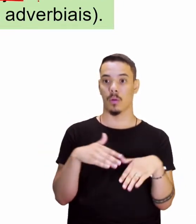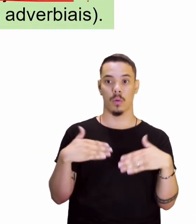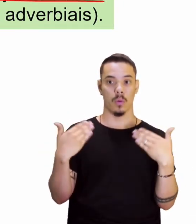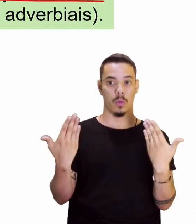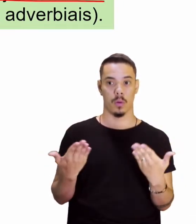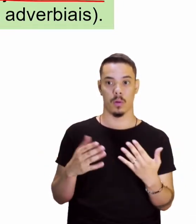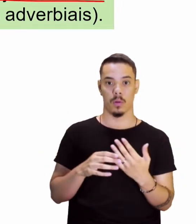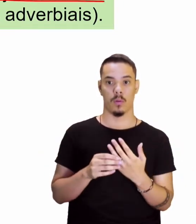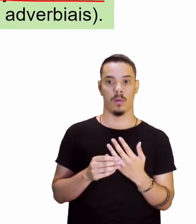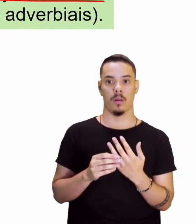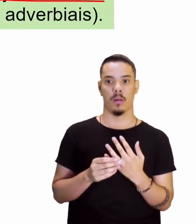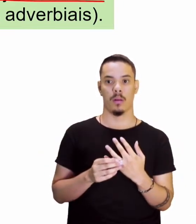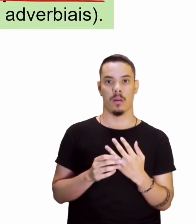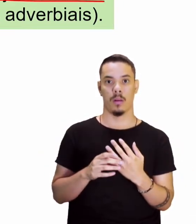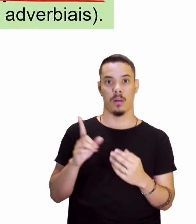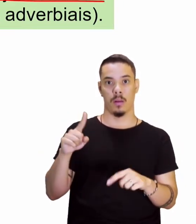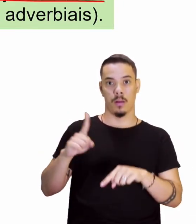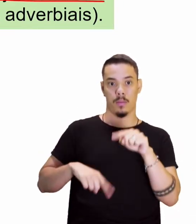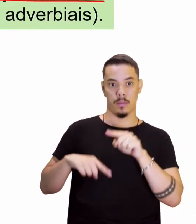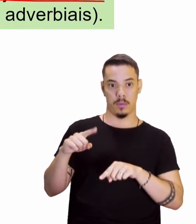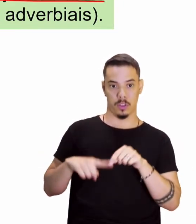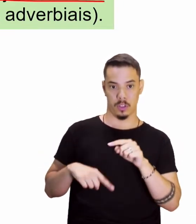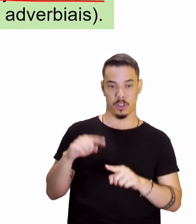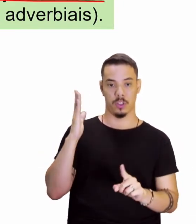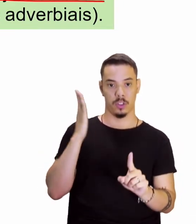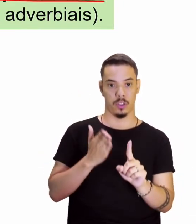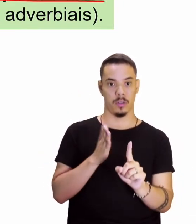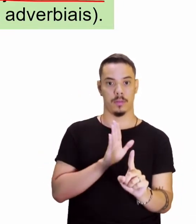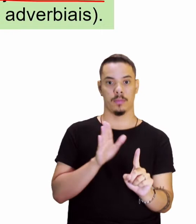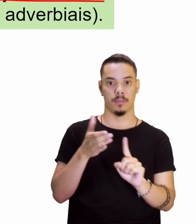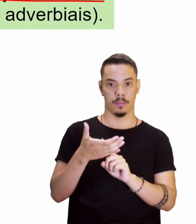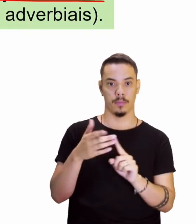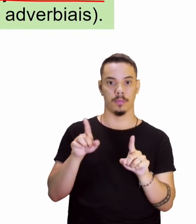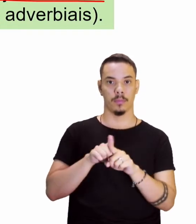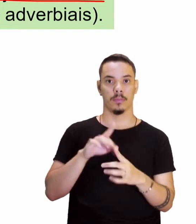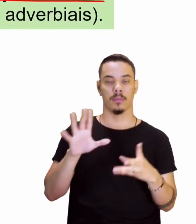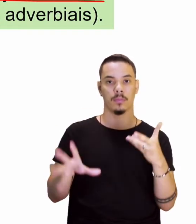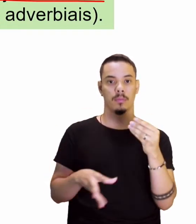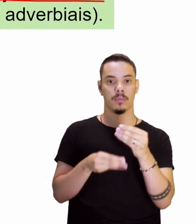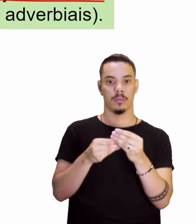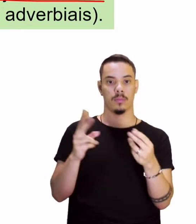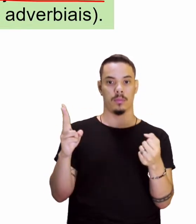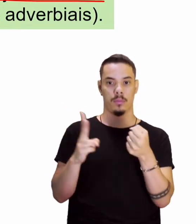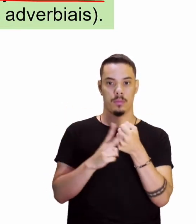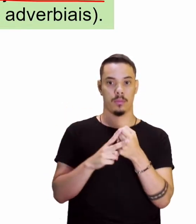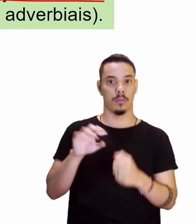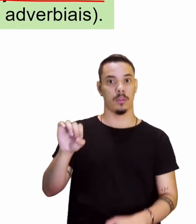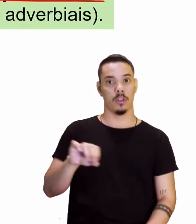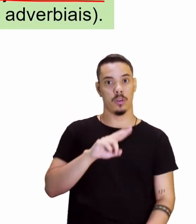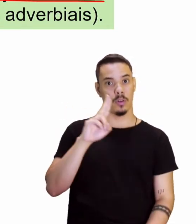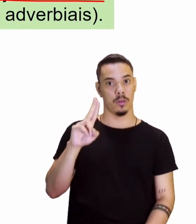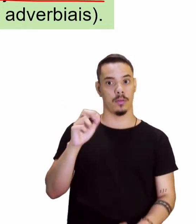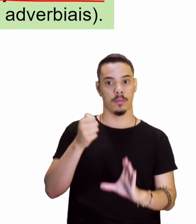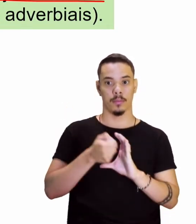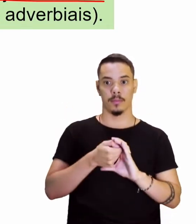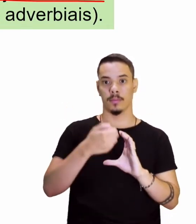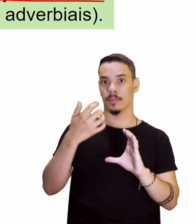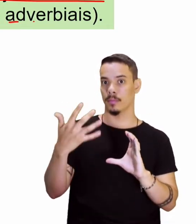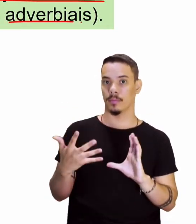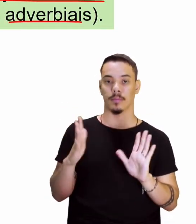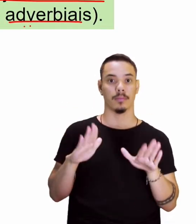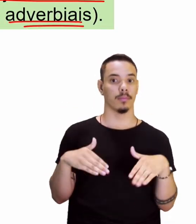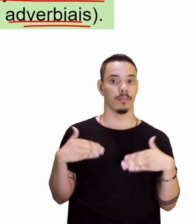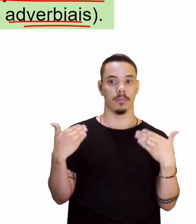Os objetos, direto e indireto, que são os complementos verbais, ou caracterizam. Quem